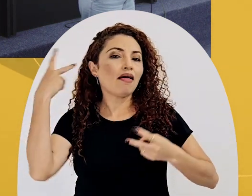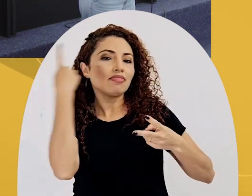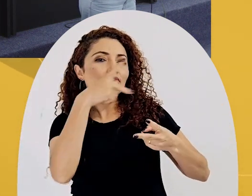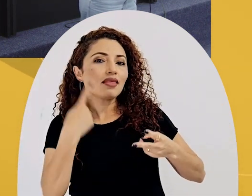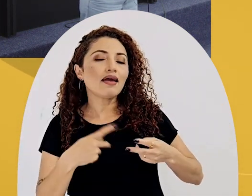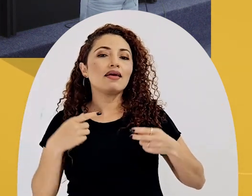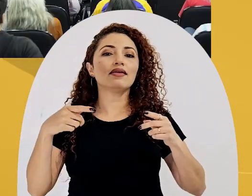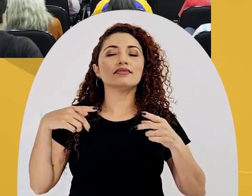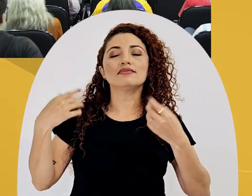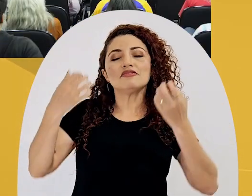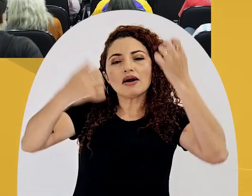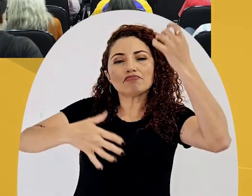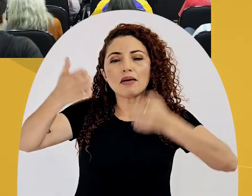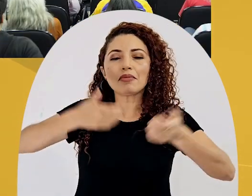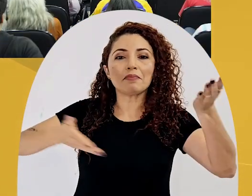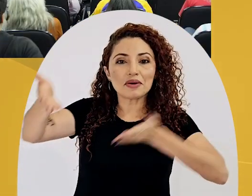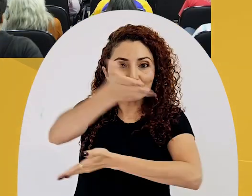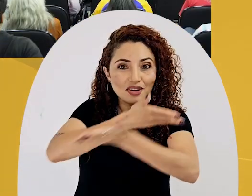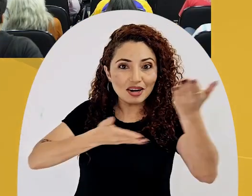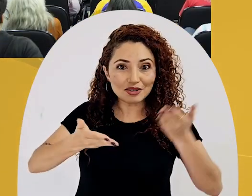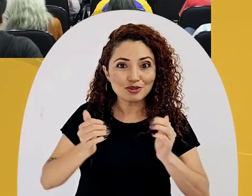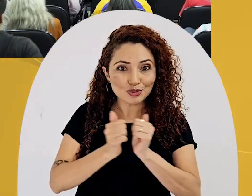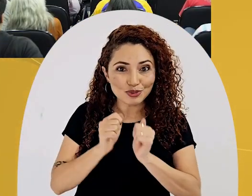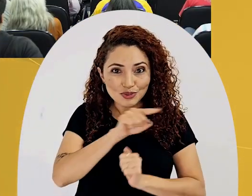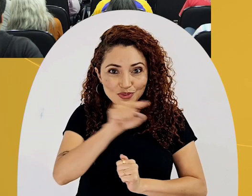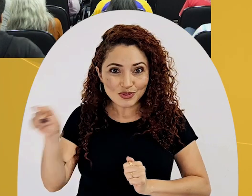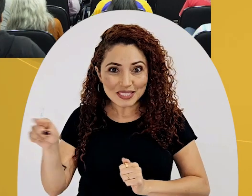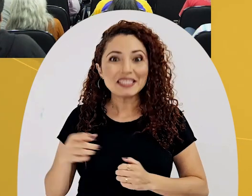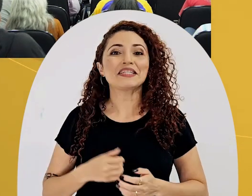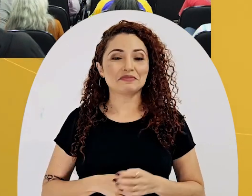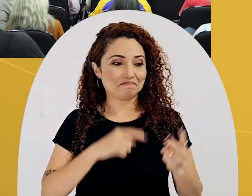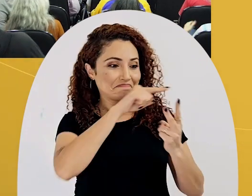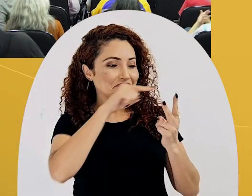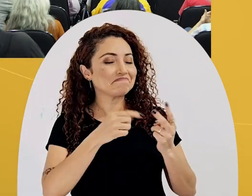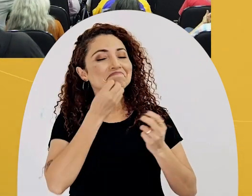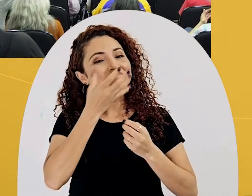diálogo com vocês. Bem-vindos.